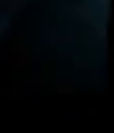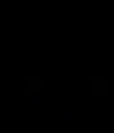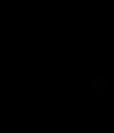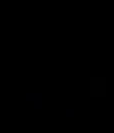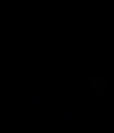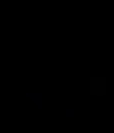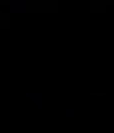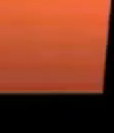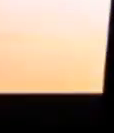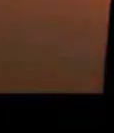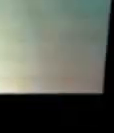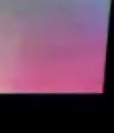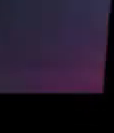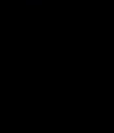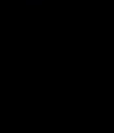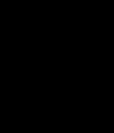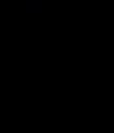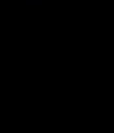chão.